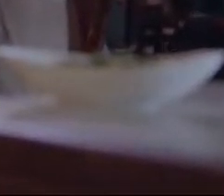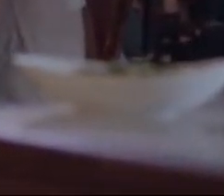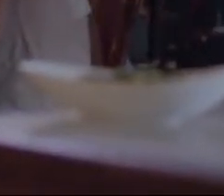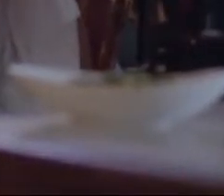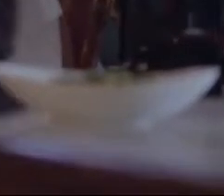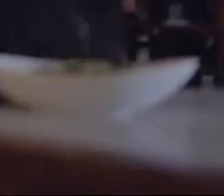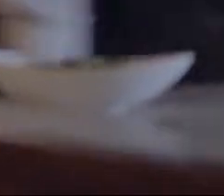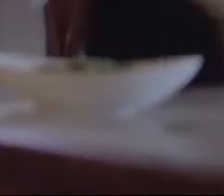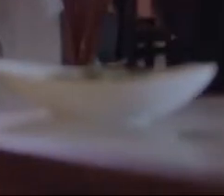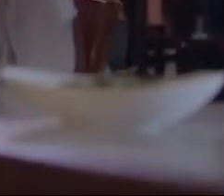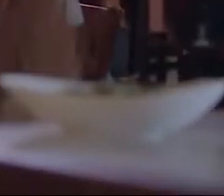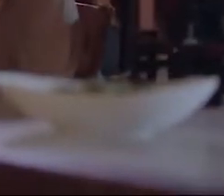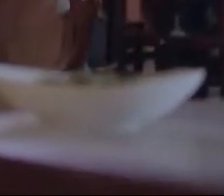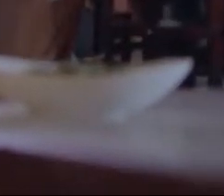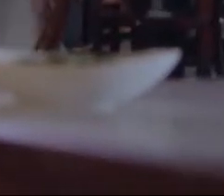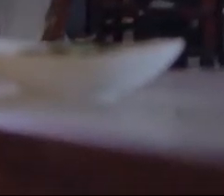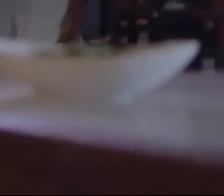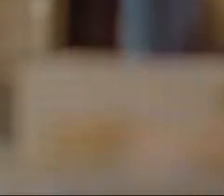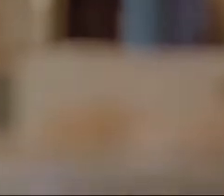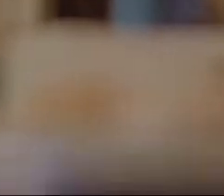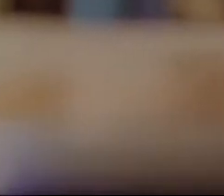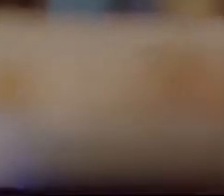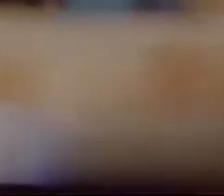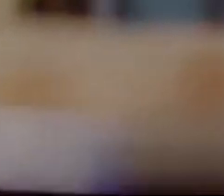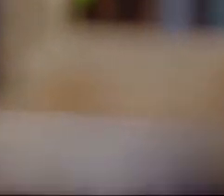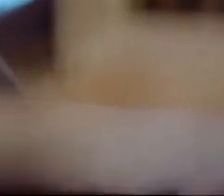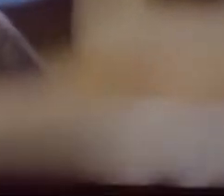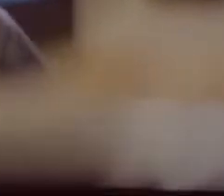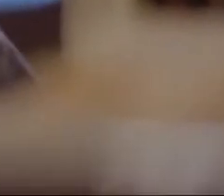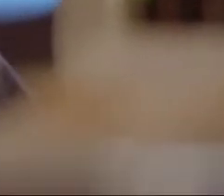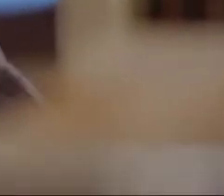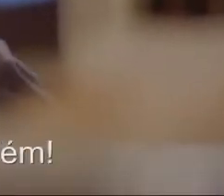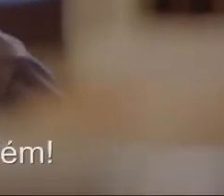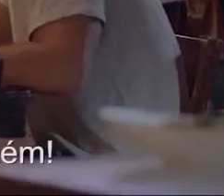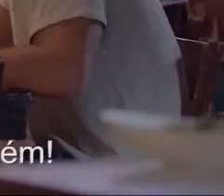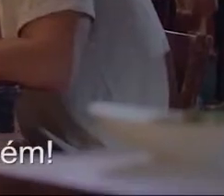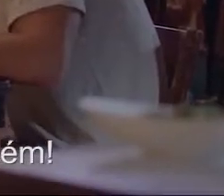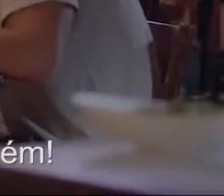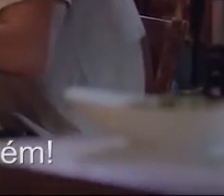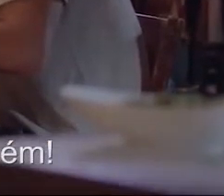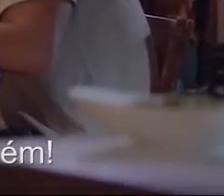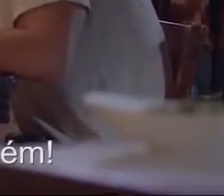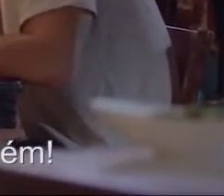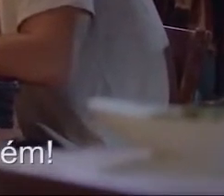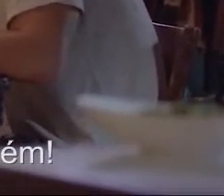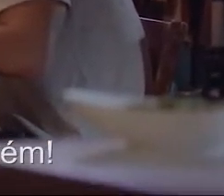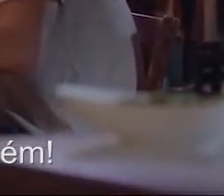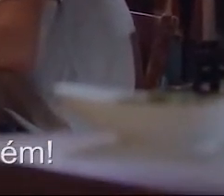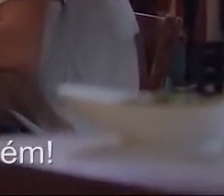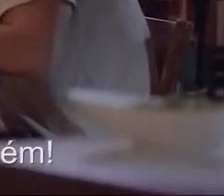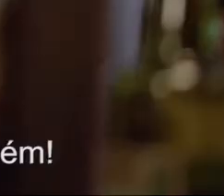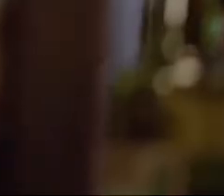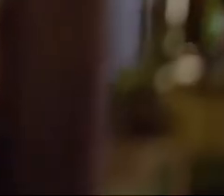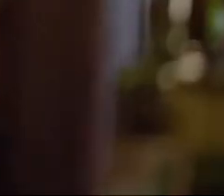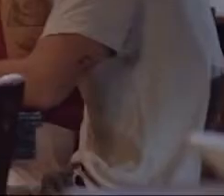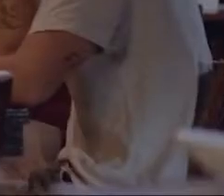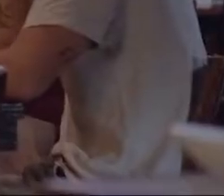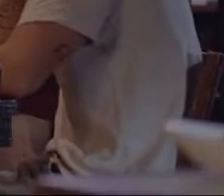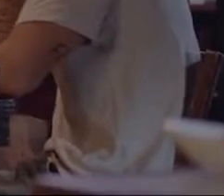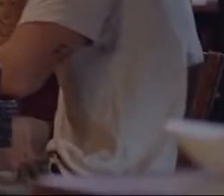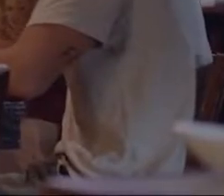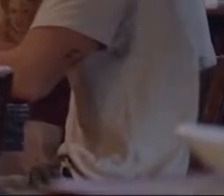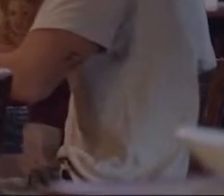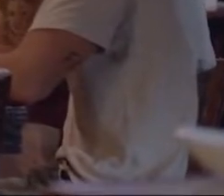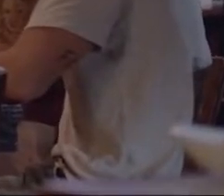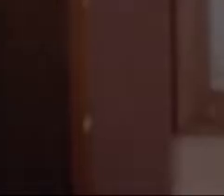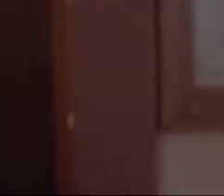Eu acho que... Ô, garçom, traz uma saideira aqui pra gente pegar a estrada e curtir a festa. Isso, aproveita e traz a senha do Wi-Fi pra ele também. Pra chamar